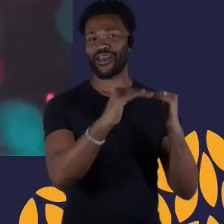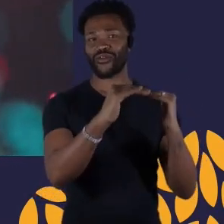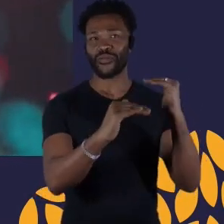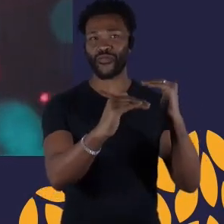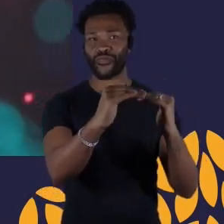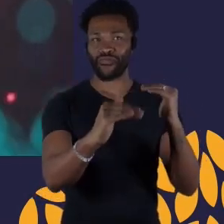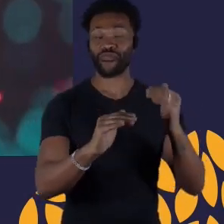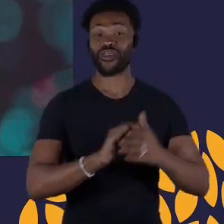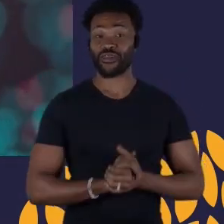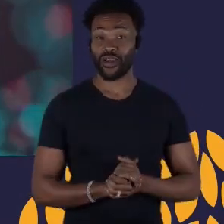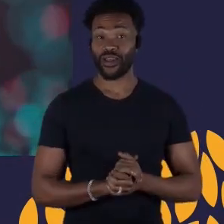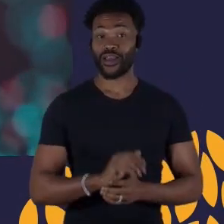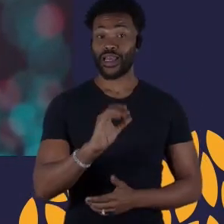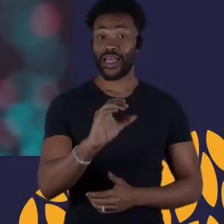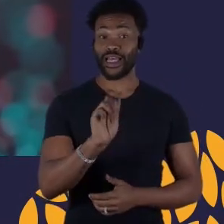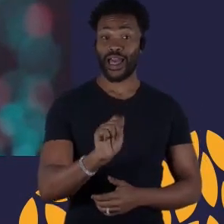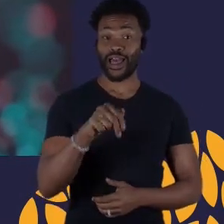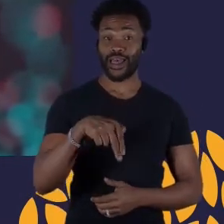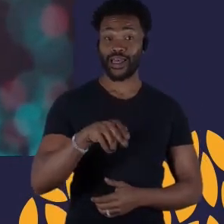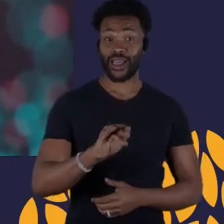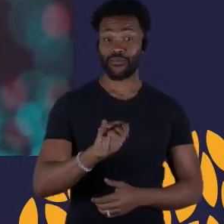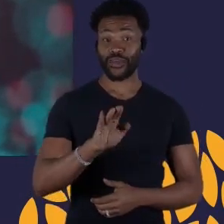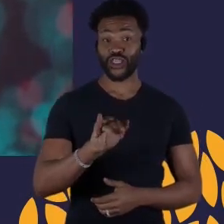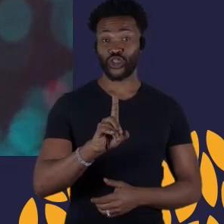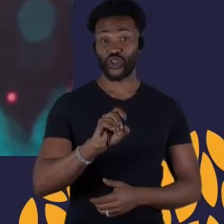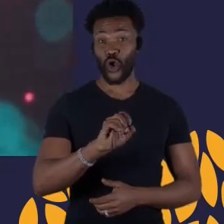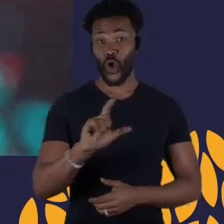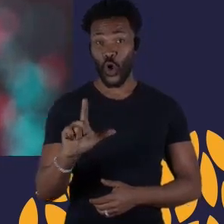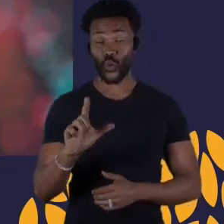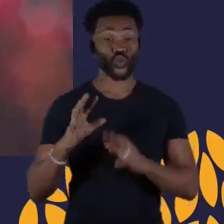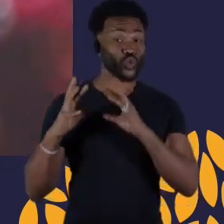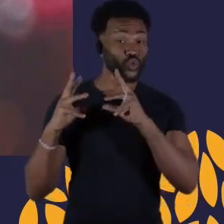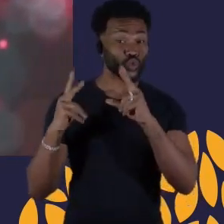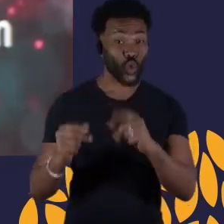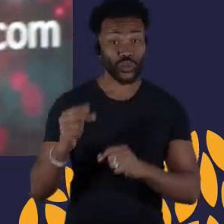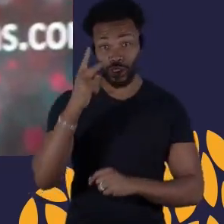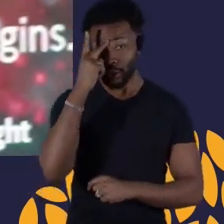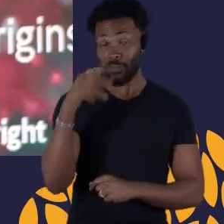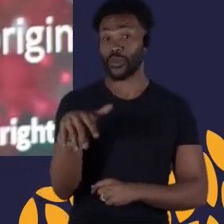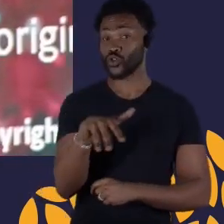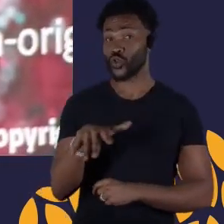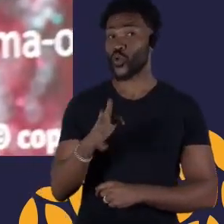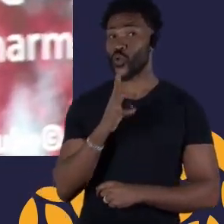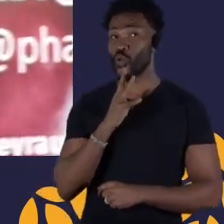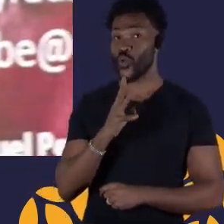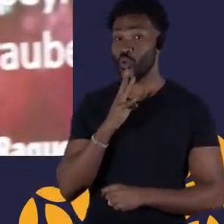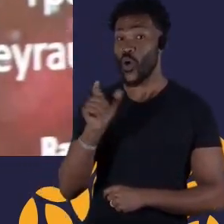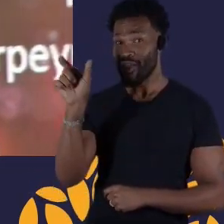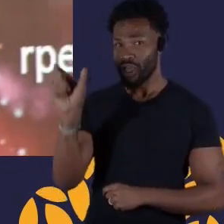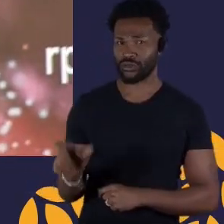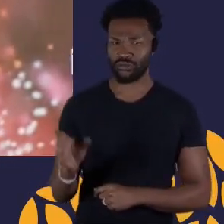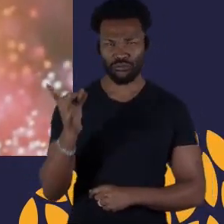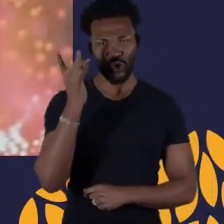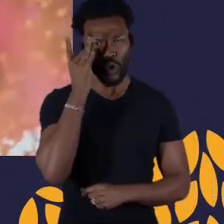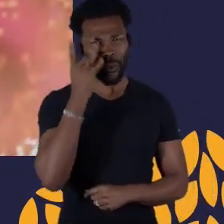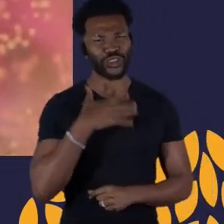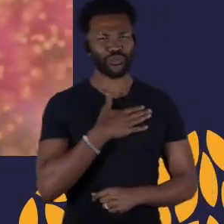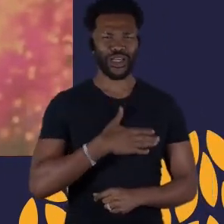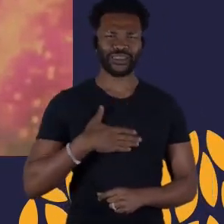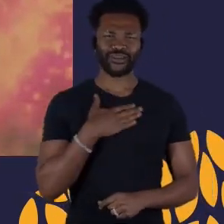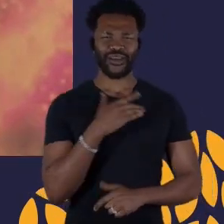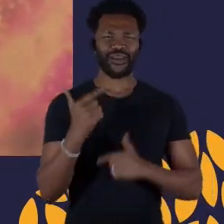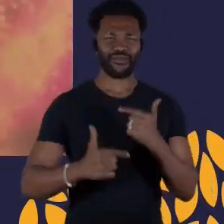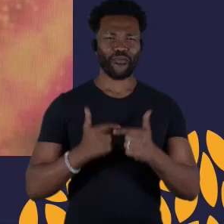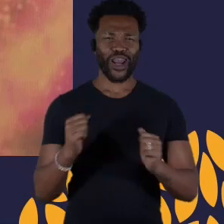Canabidiol. Por isso, Rafi Meshulam, que todo mundo, eu conheço ele personalmente, tive o prazer de trabalhar com